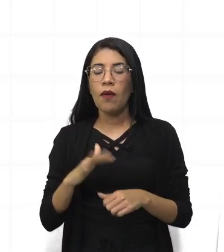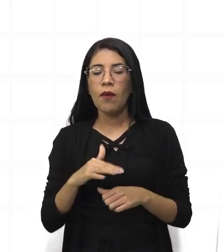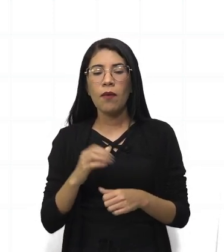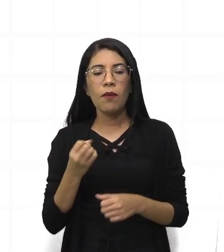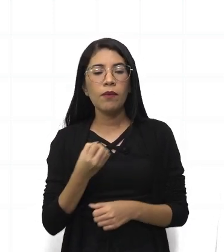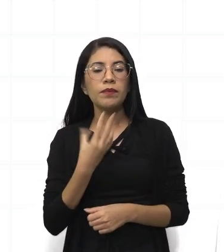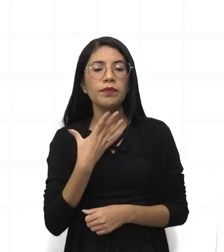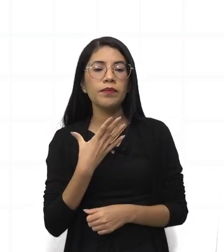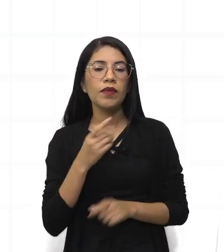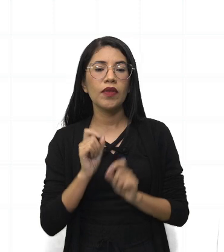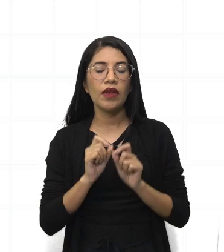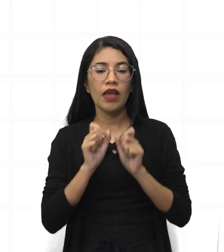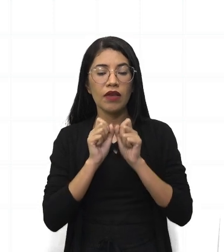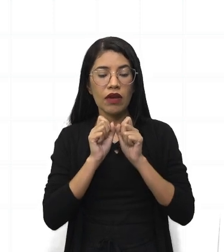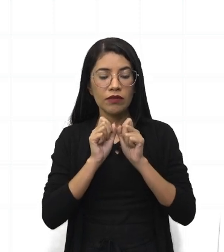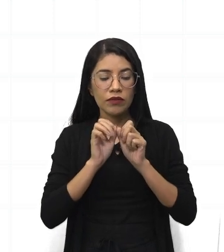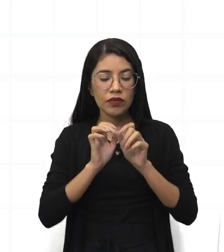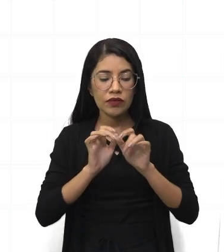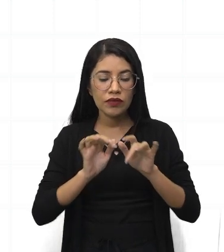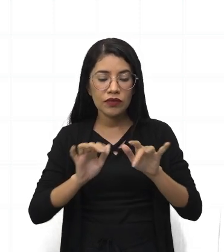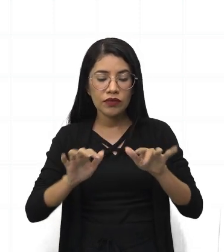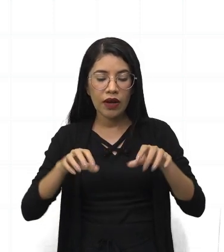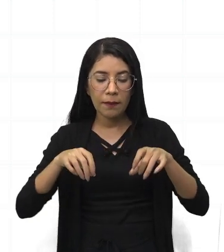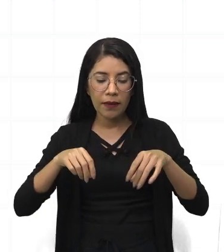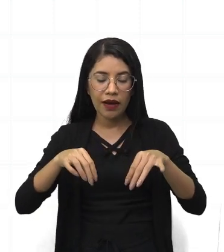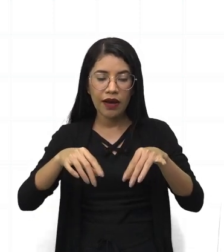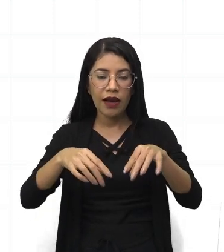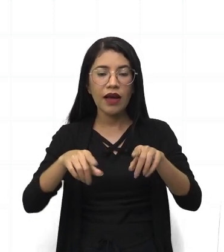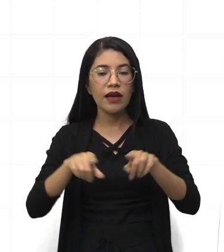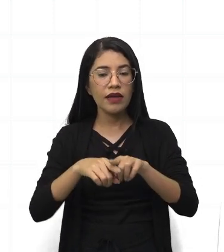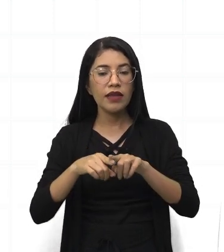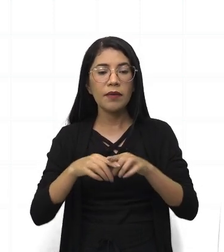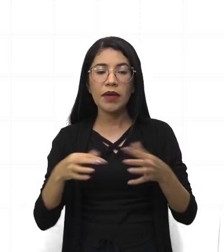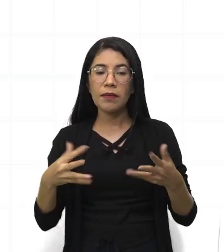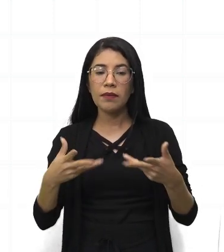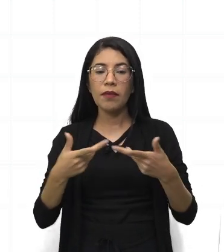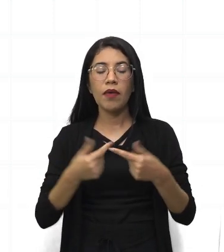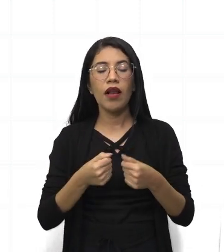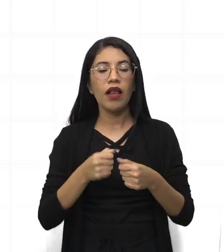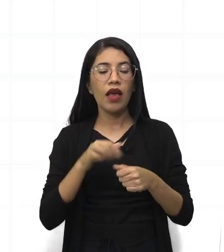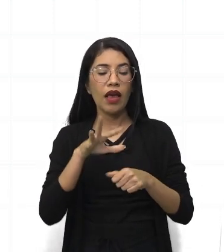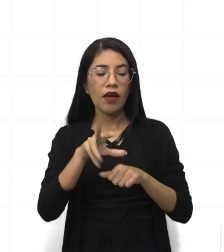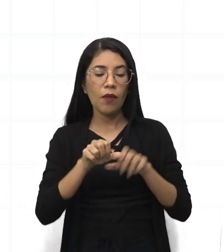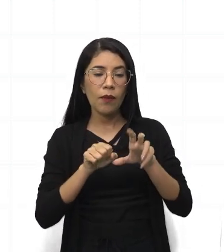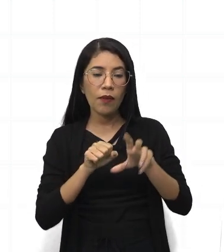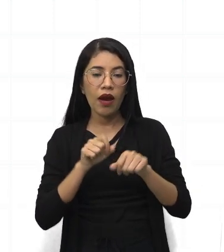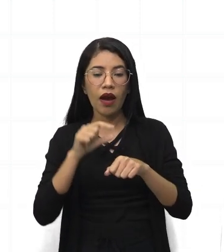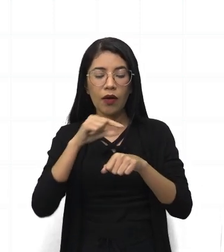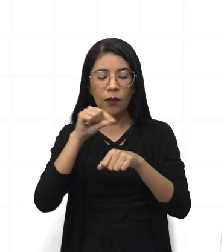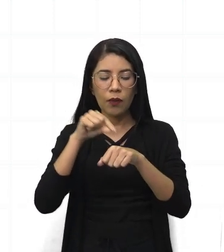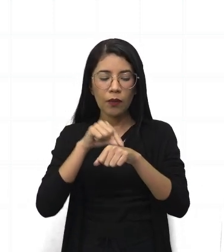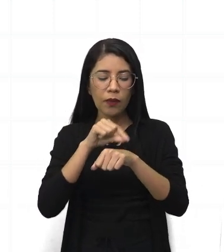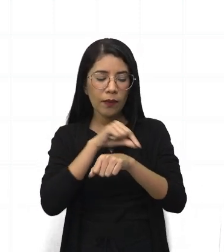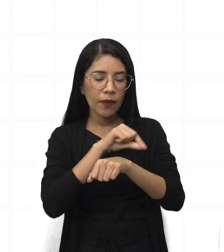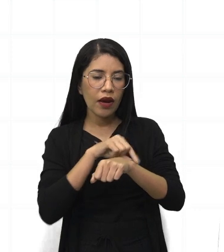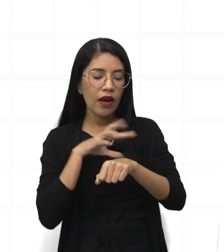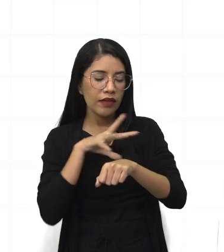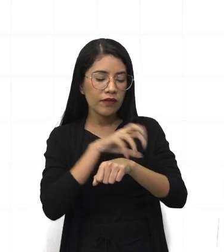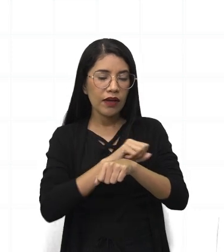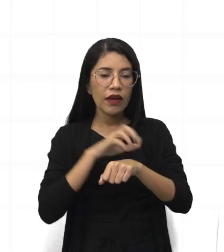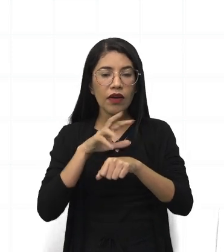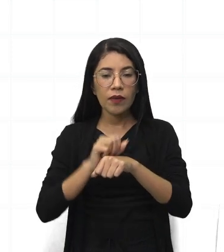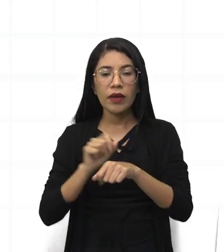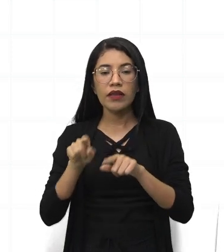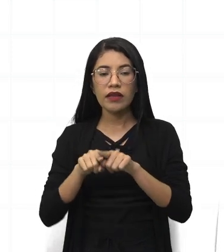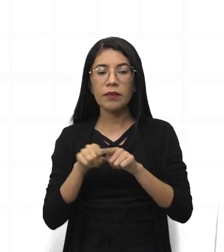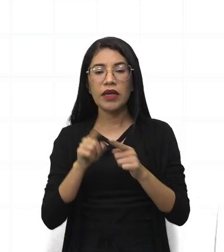ótimo dispersor de sementes e um eficiente predador de insetos e outras